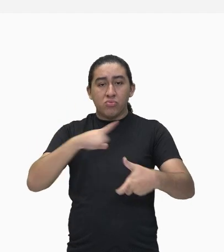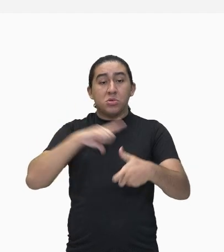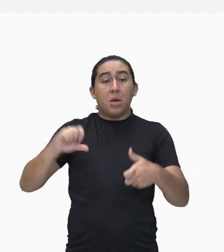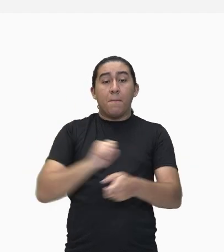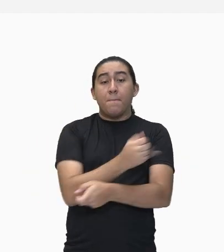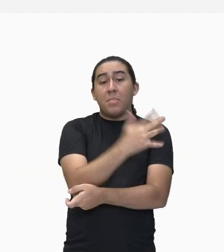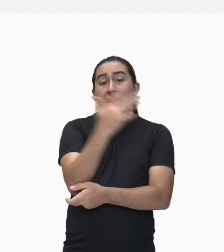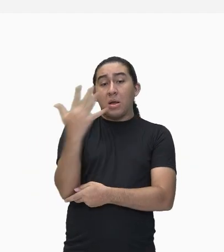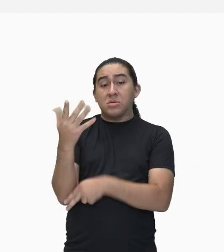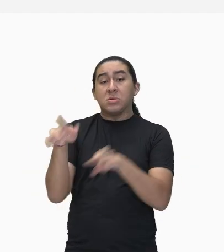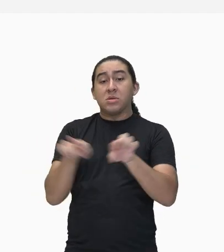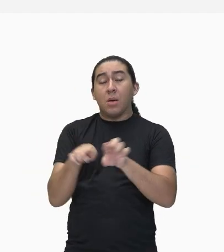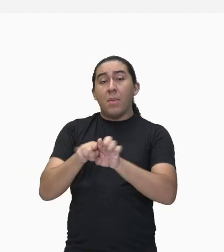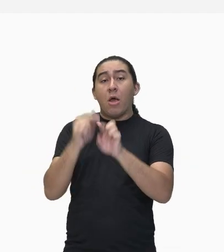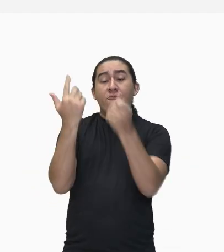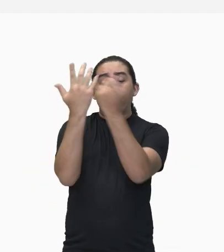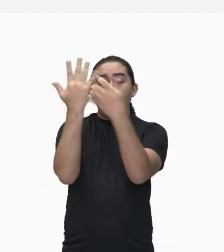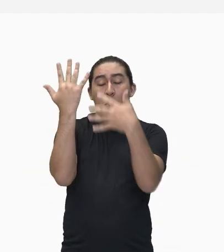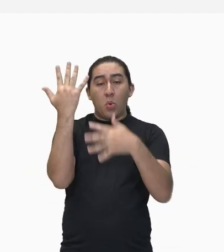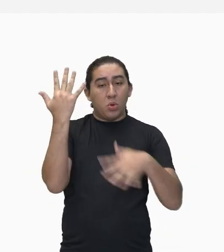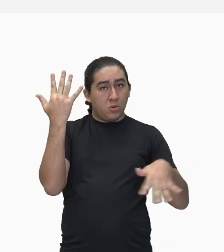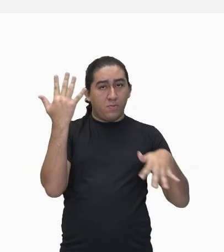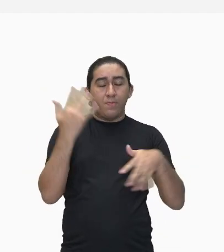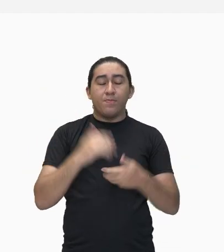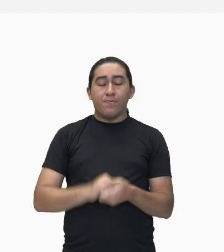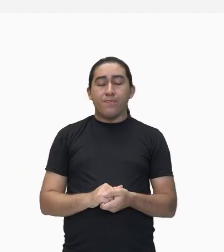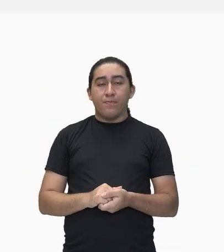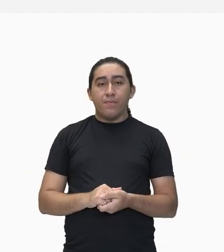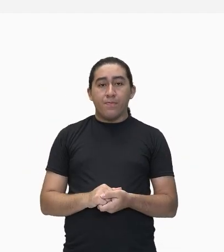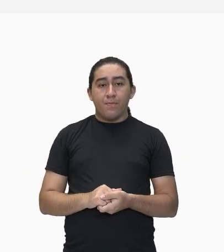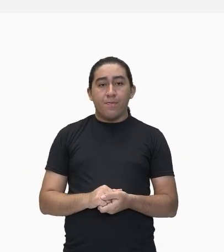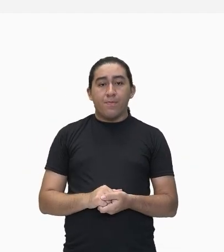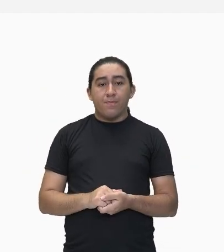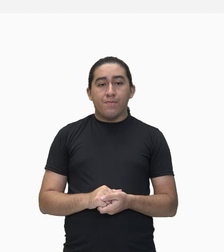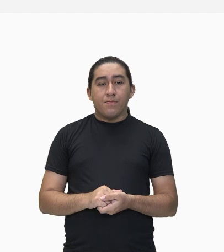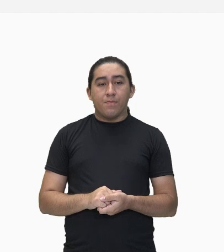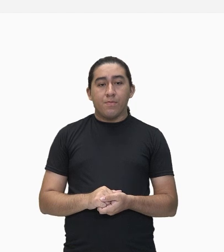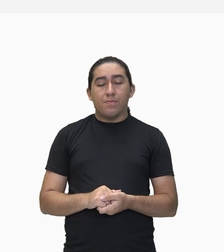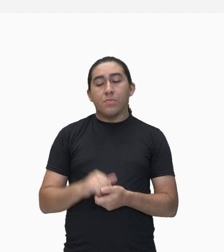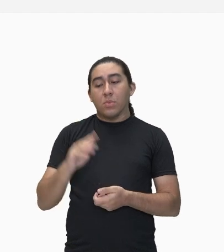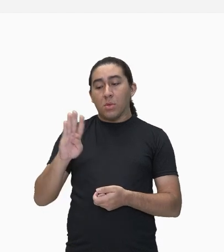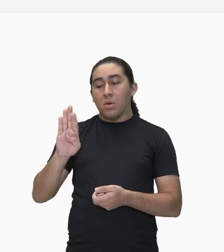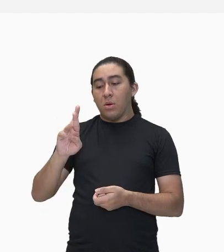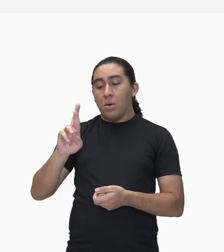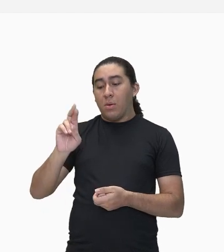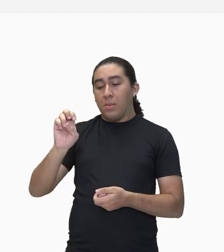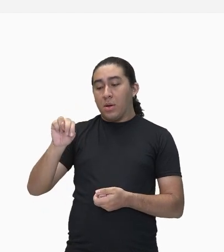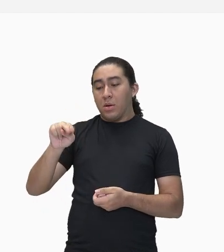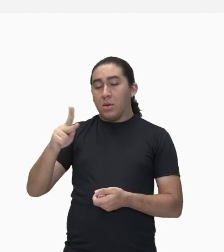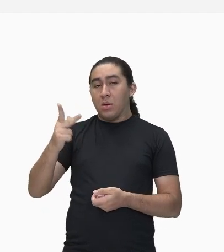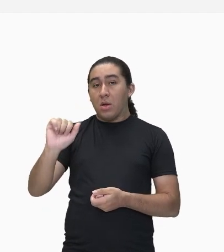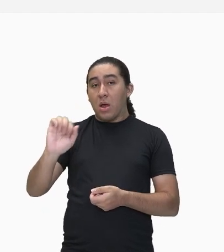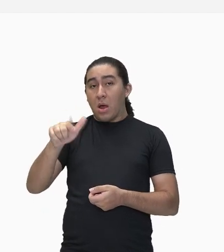matas, tais e quais, mas com folhas, é só brenha, mata cerrada, né?